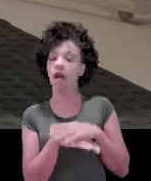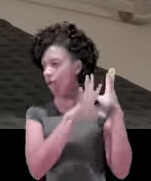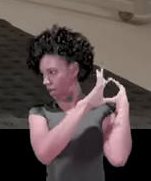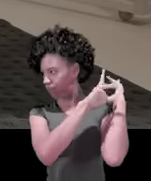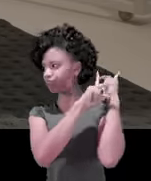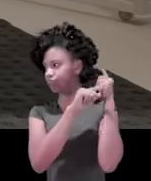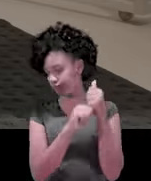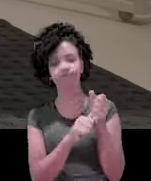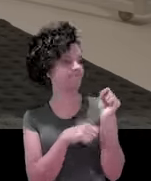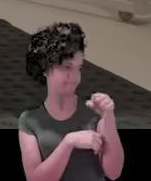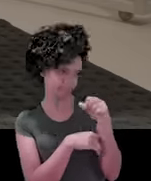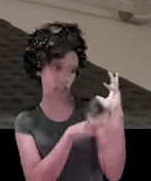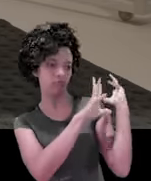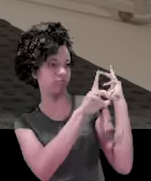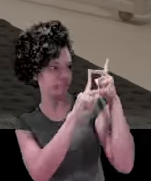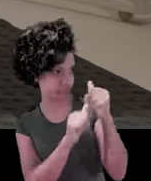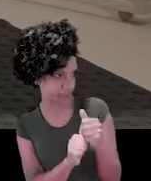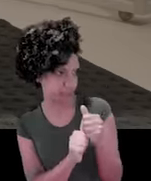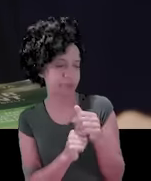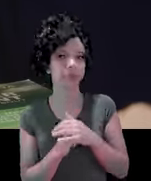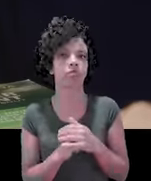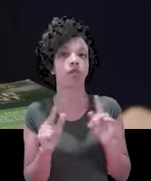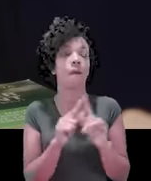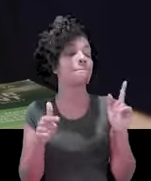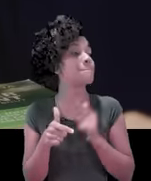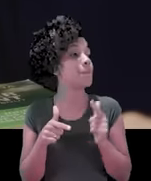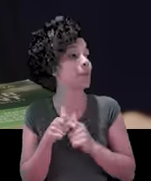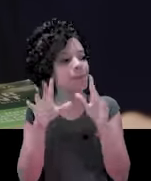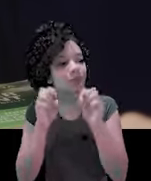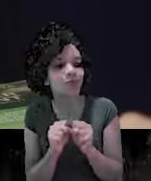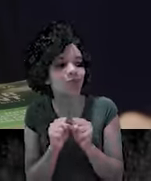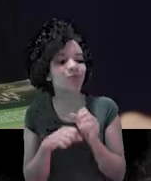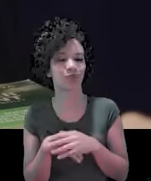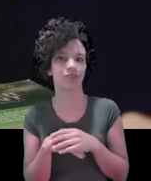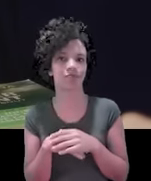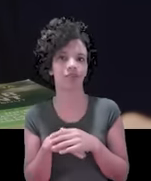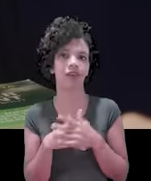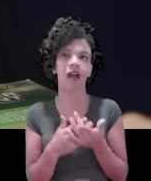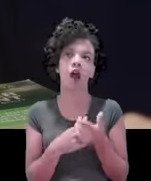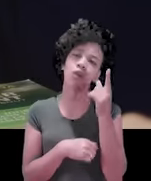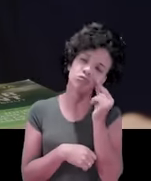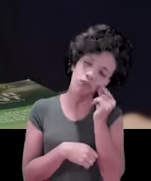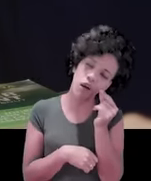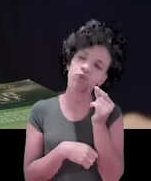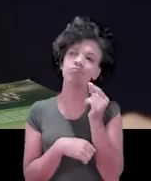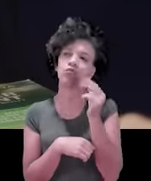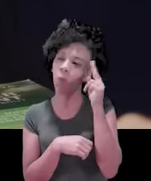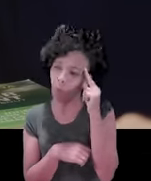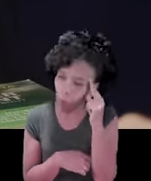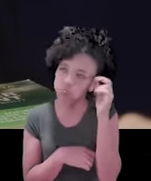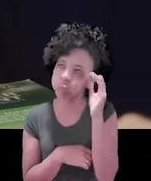Mestral negócio é ruim isso o grande problema da noite estou sem falar os sons da